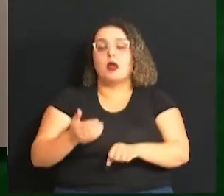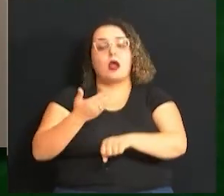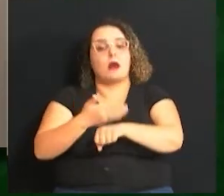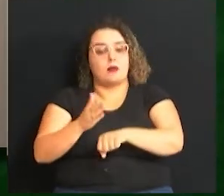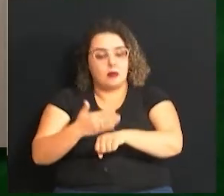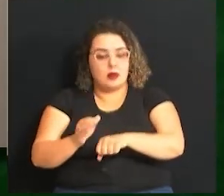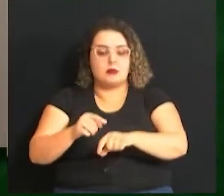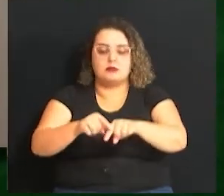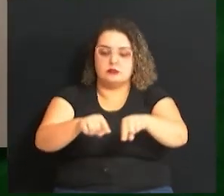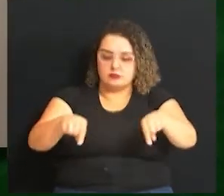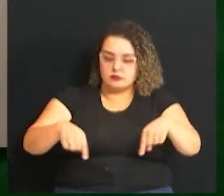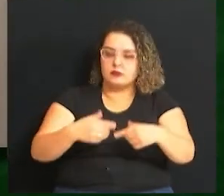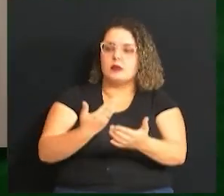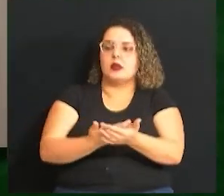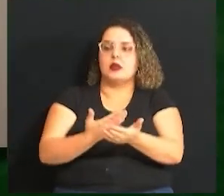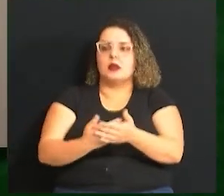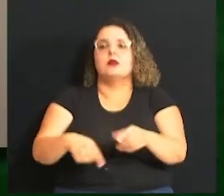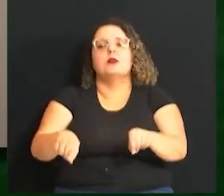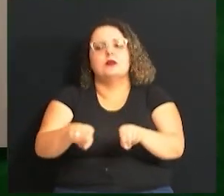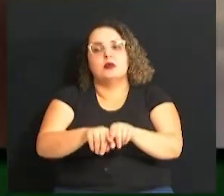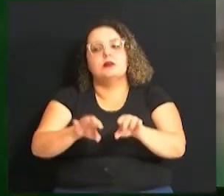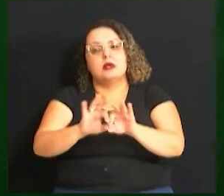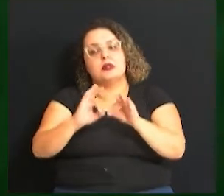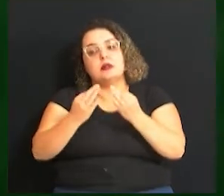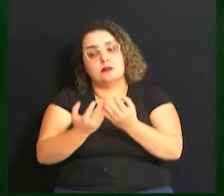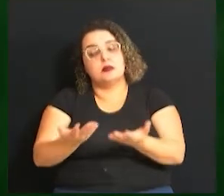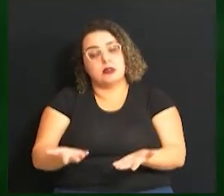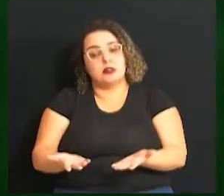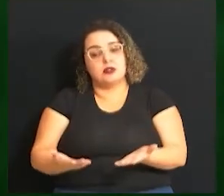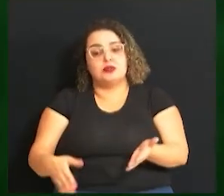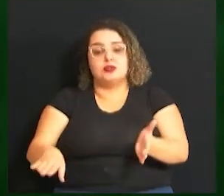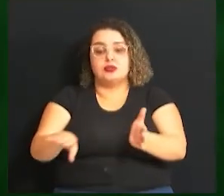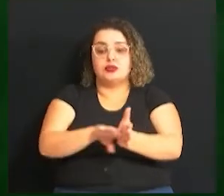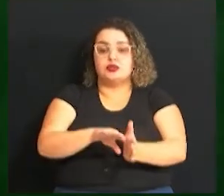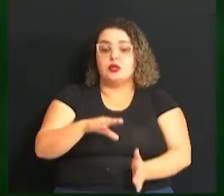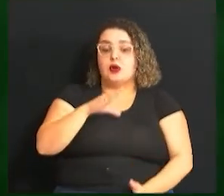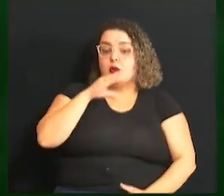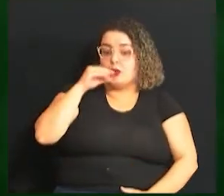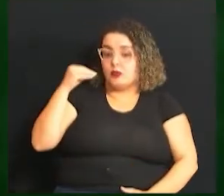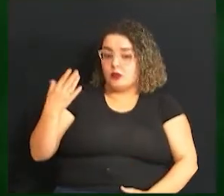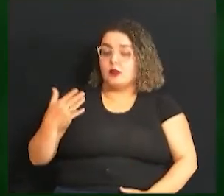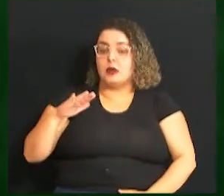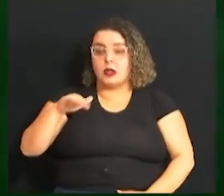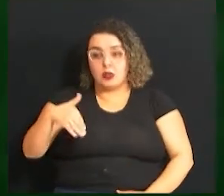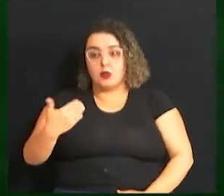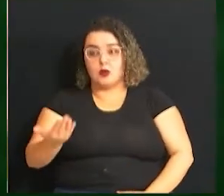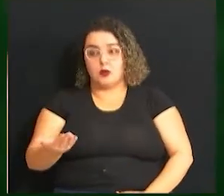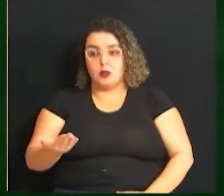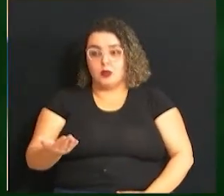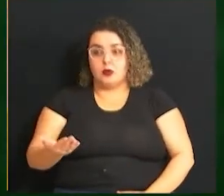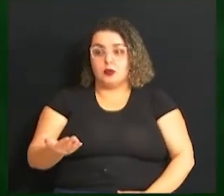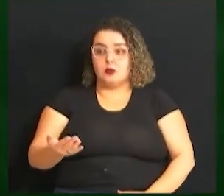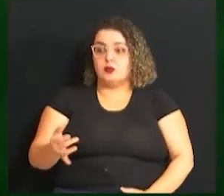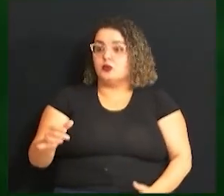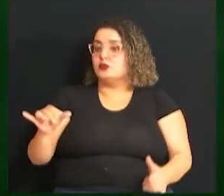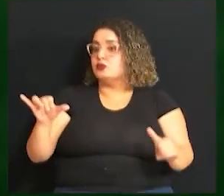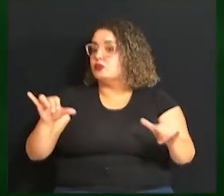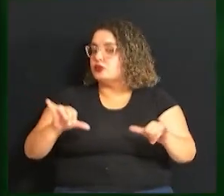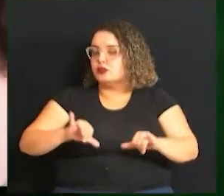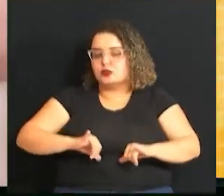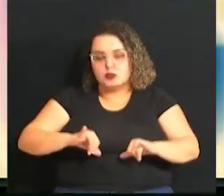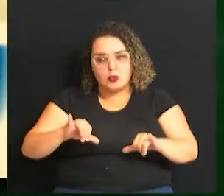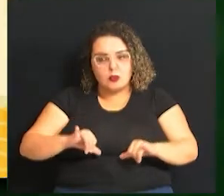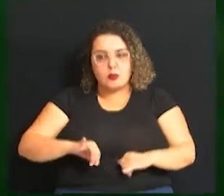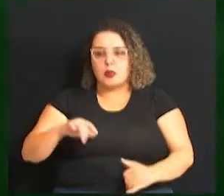gente pratica tanto em sala de aula quanto nas famílias. Então, você chega lá, um adolescente, quando a maior dor